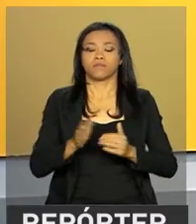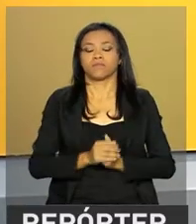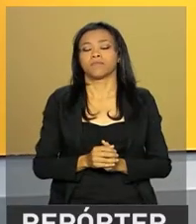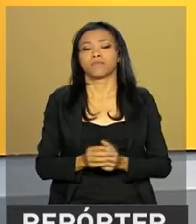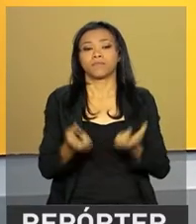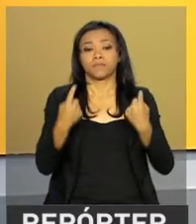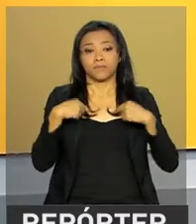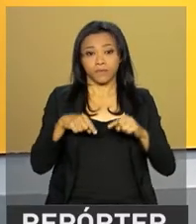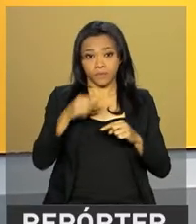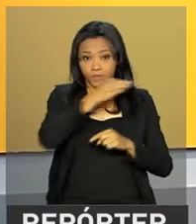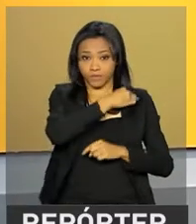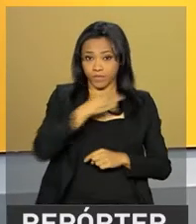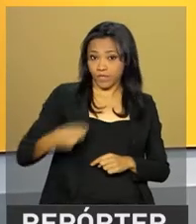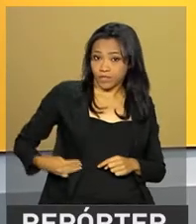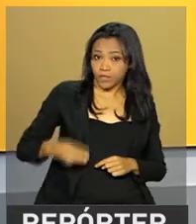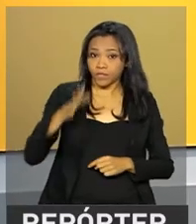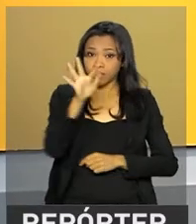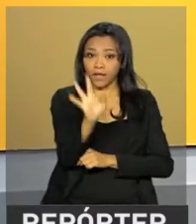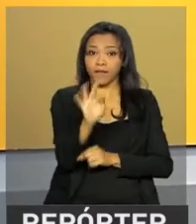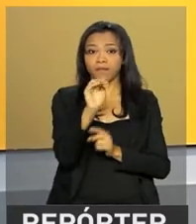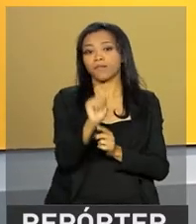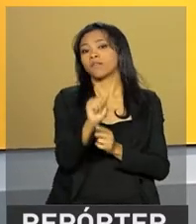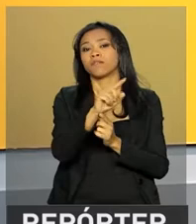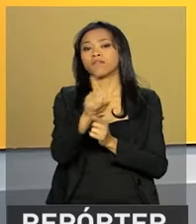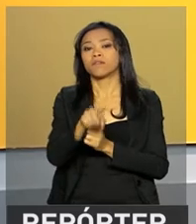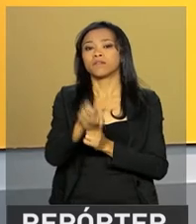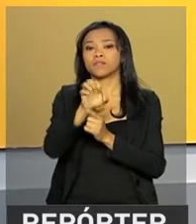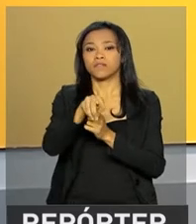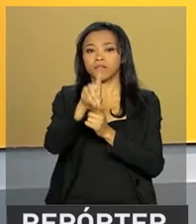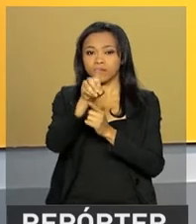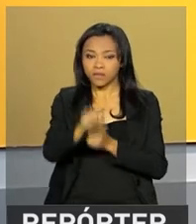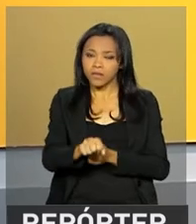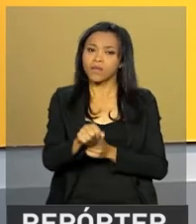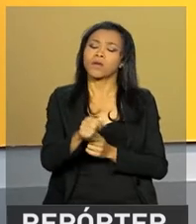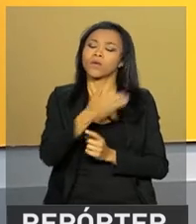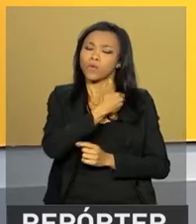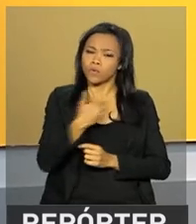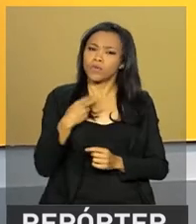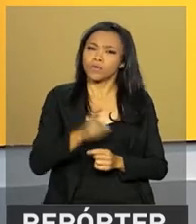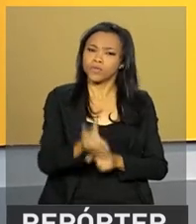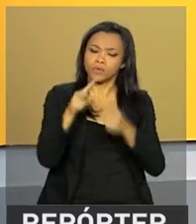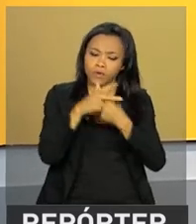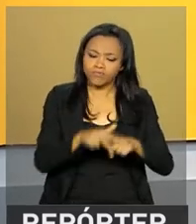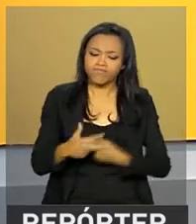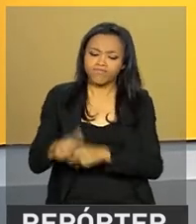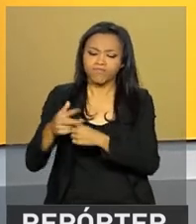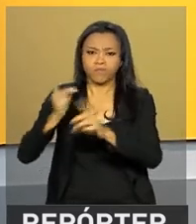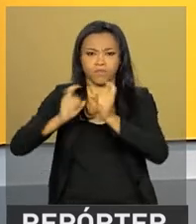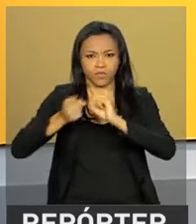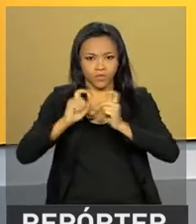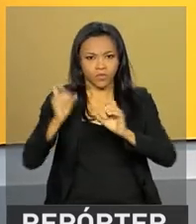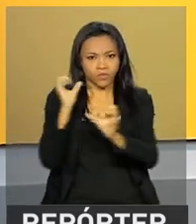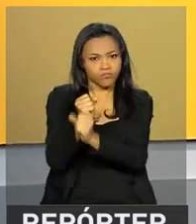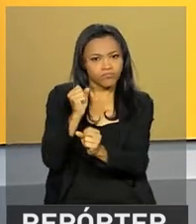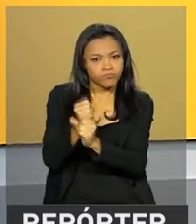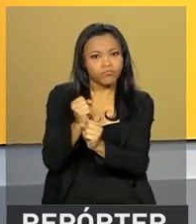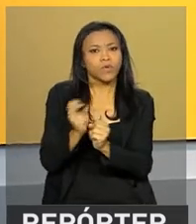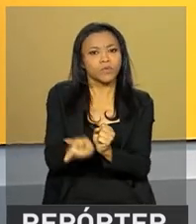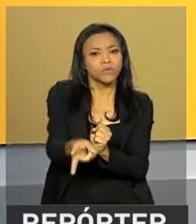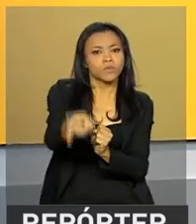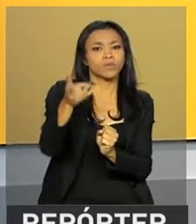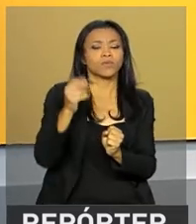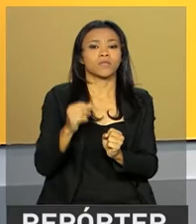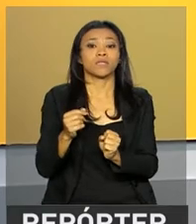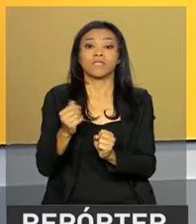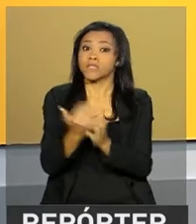o ministro da Fazenda disse ainda que o governo continua fazendo o dever de casa, sem aumentar gastos. Para ele, a